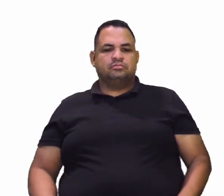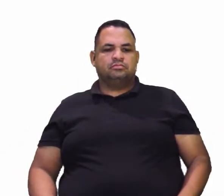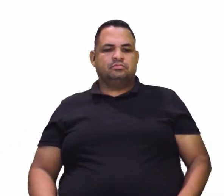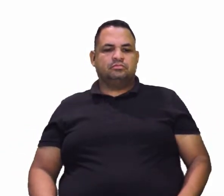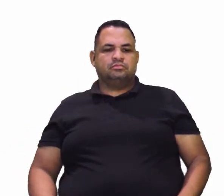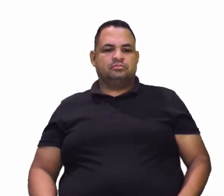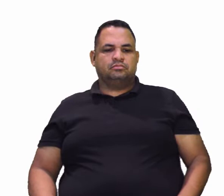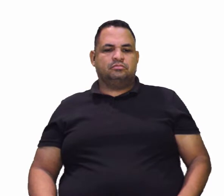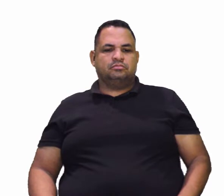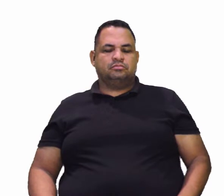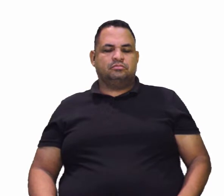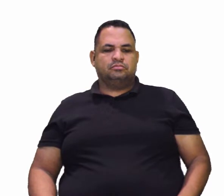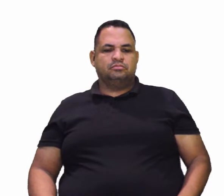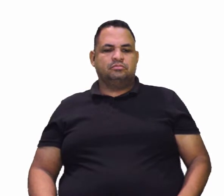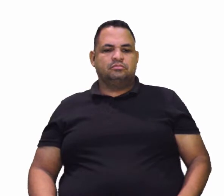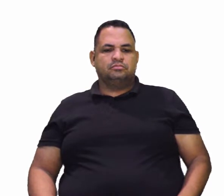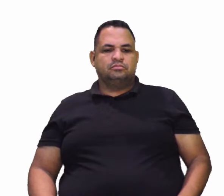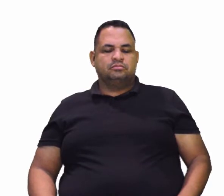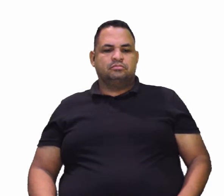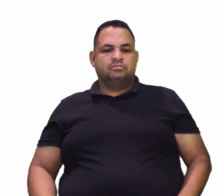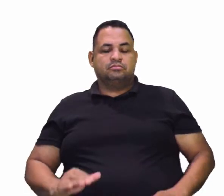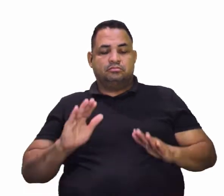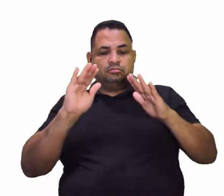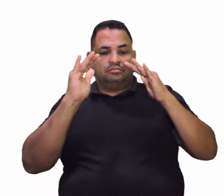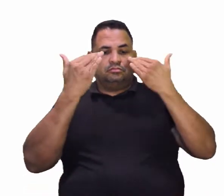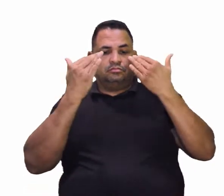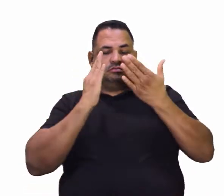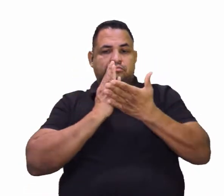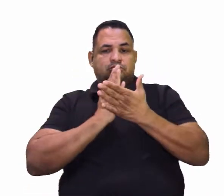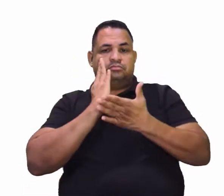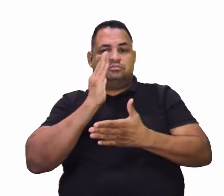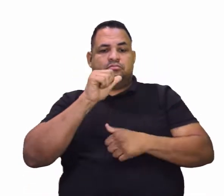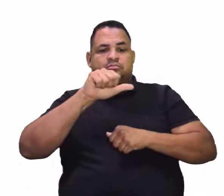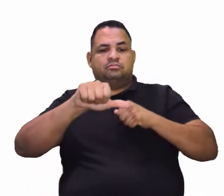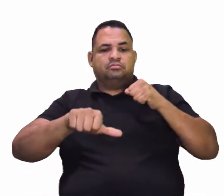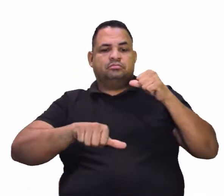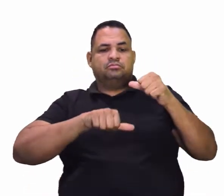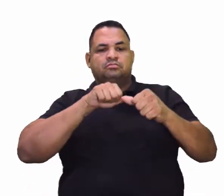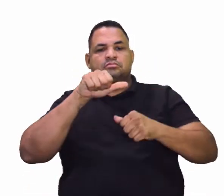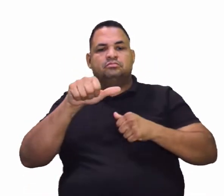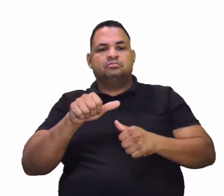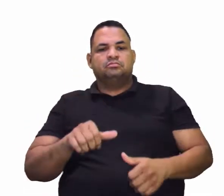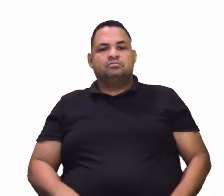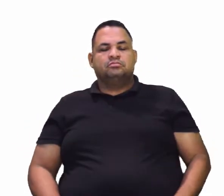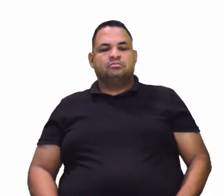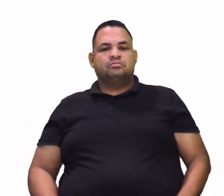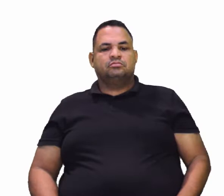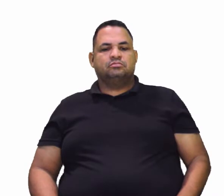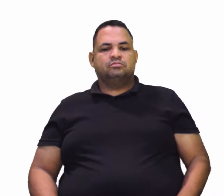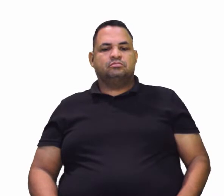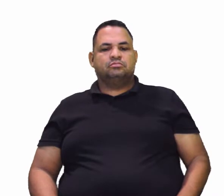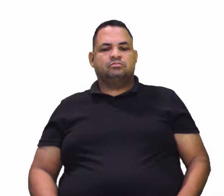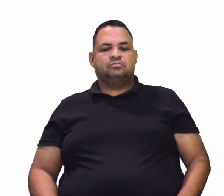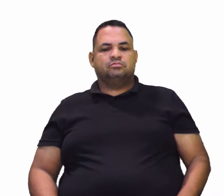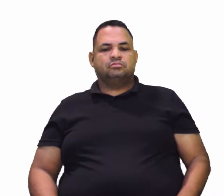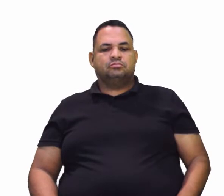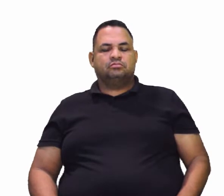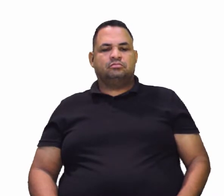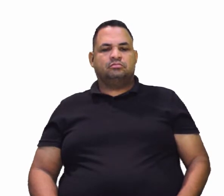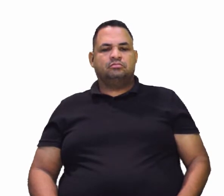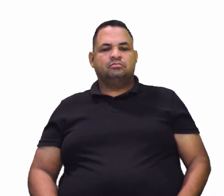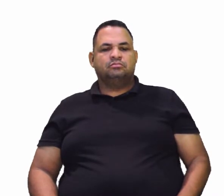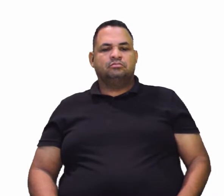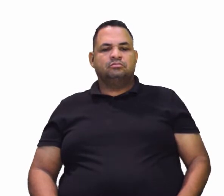o'clock tomorrow. Aí aqui, presta atenção, eu já mudei o meu marcador de tempo. O meu marcador de